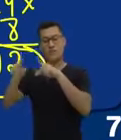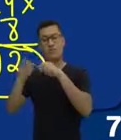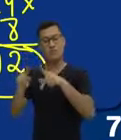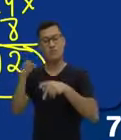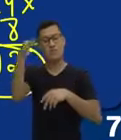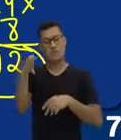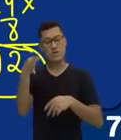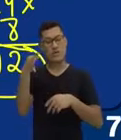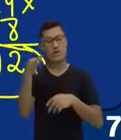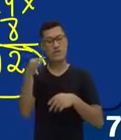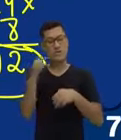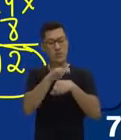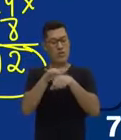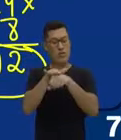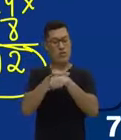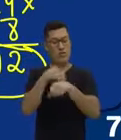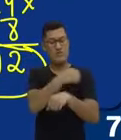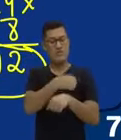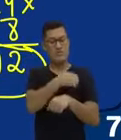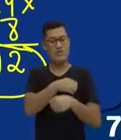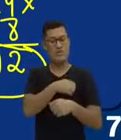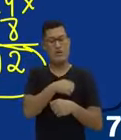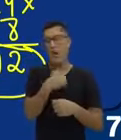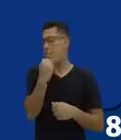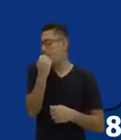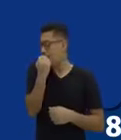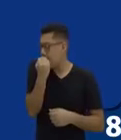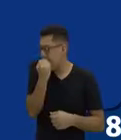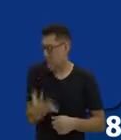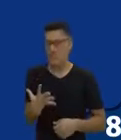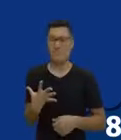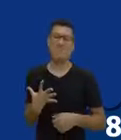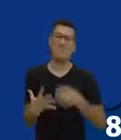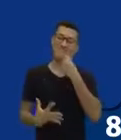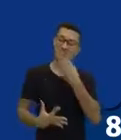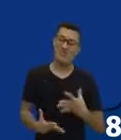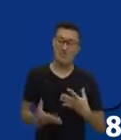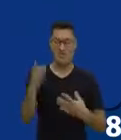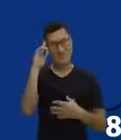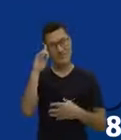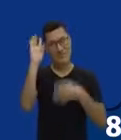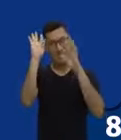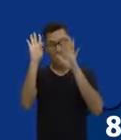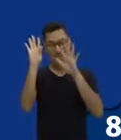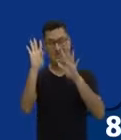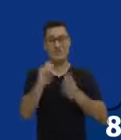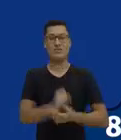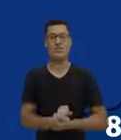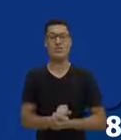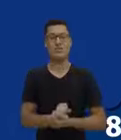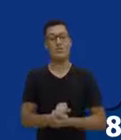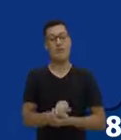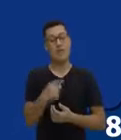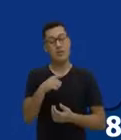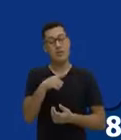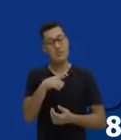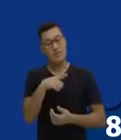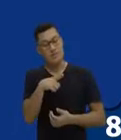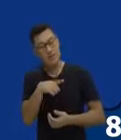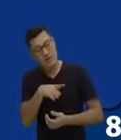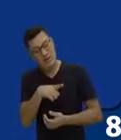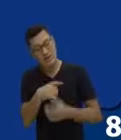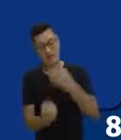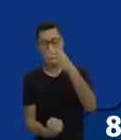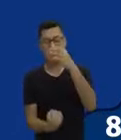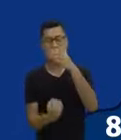Algum comentário aí, alguma dúvida dos nossos alunos? Tudo tranquilo aqui. Tudo tranquilo, graças a Deus. Aí é só você ter a ideia da potência, tá, pessoal? Sim. É onde